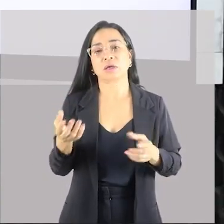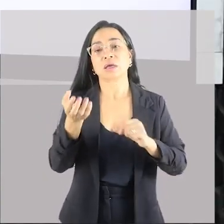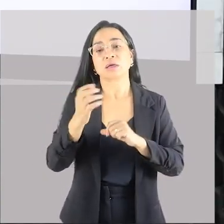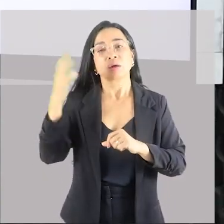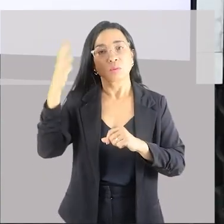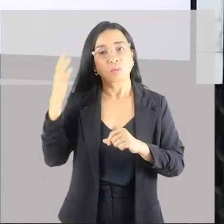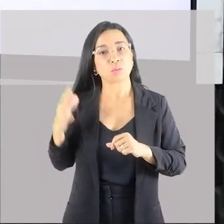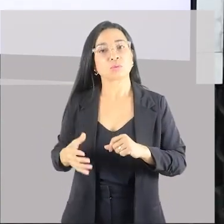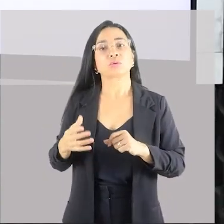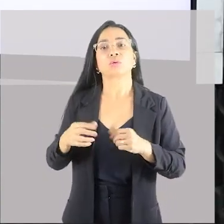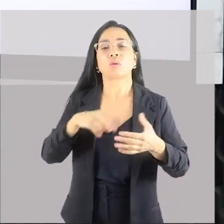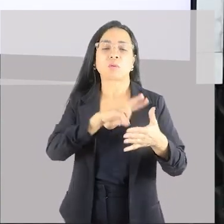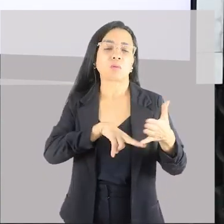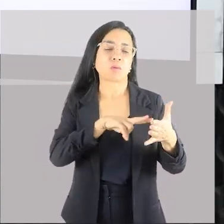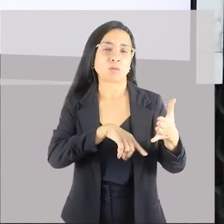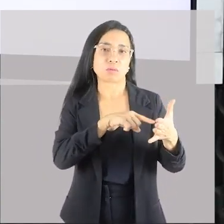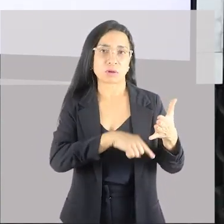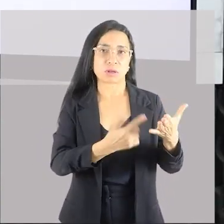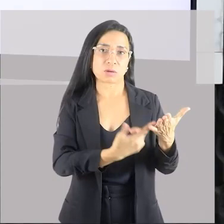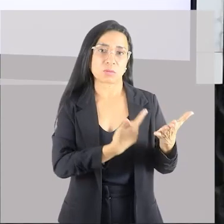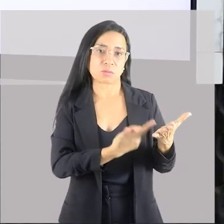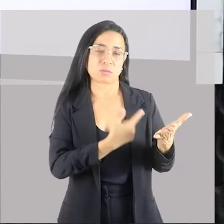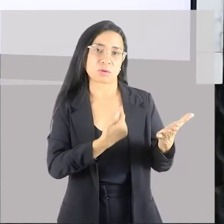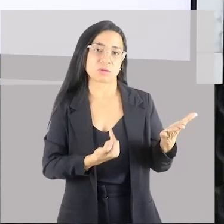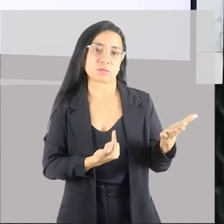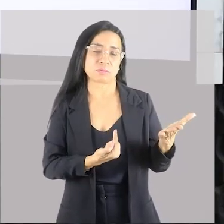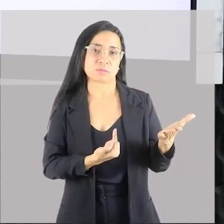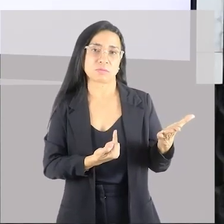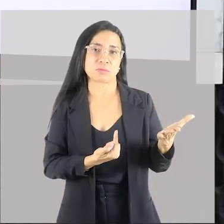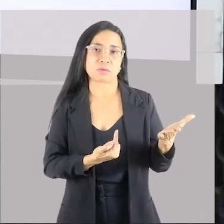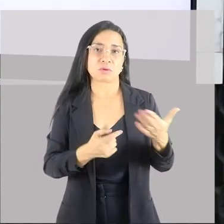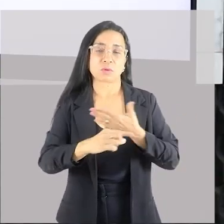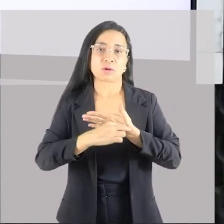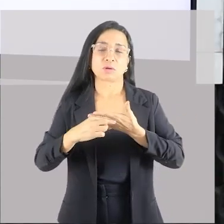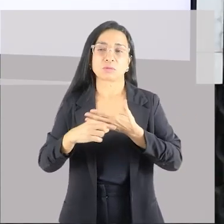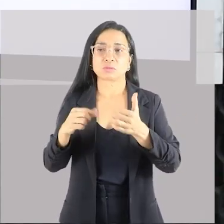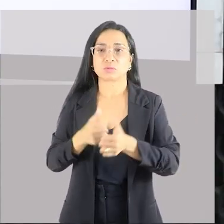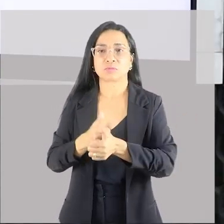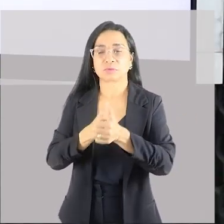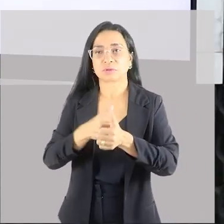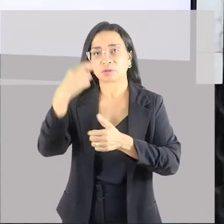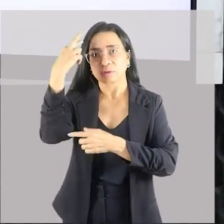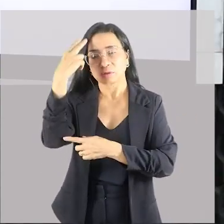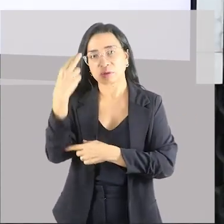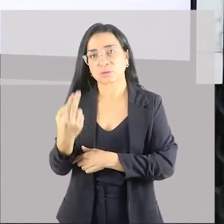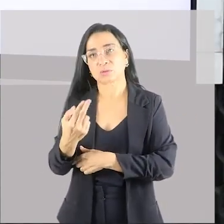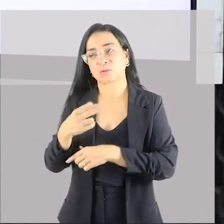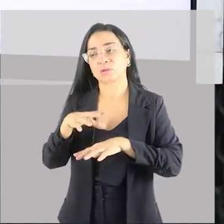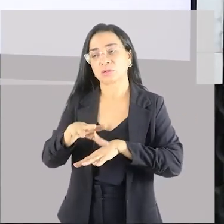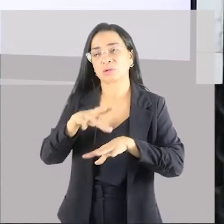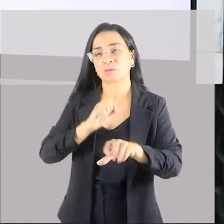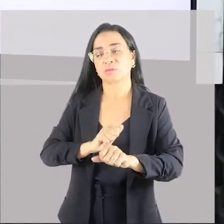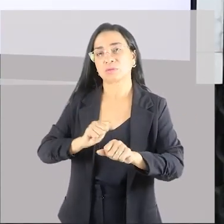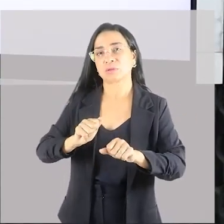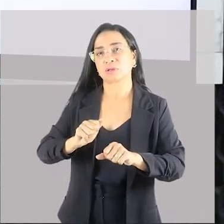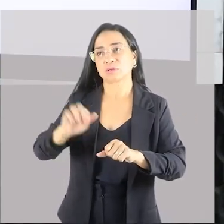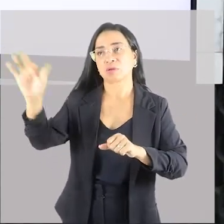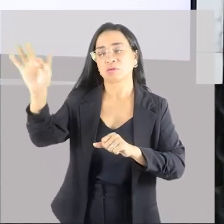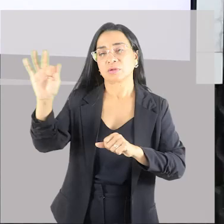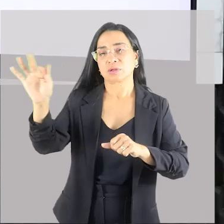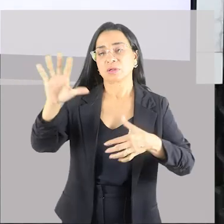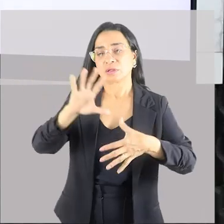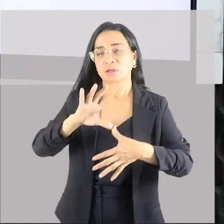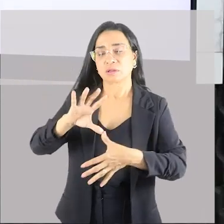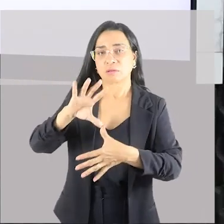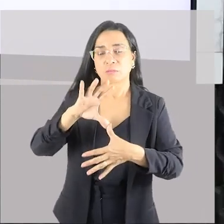muito da obra do nosso Javier d'Utrecht, a história das colonizações francesas na América.